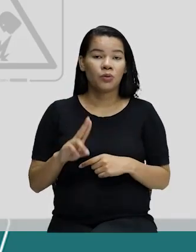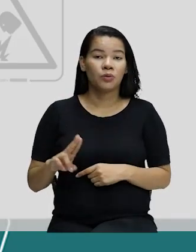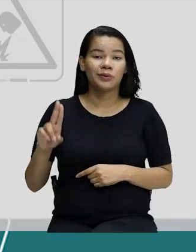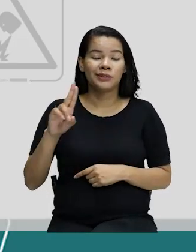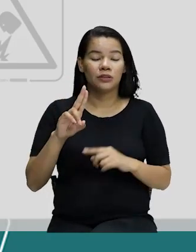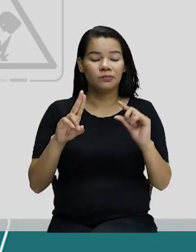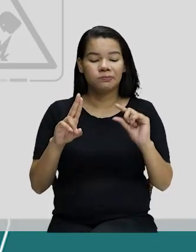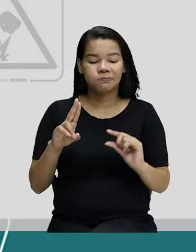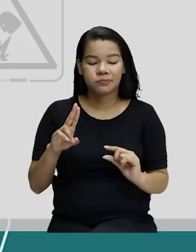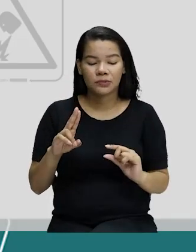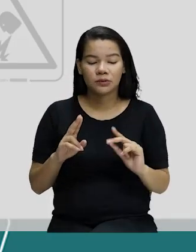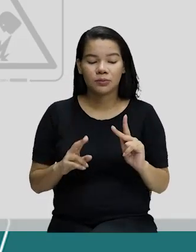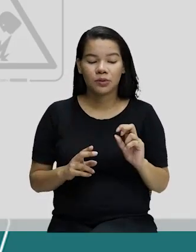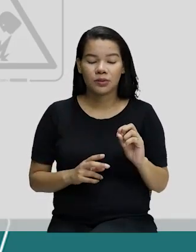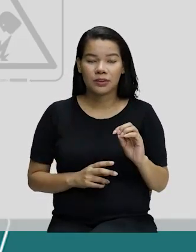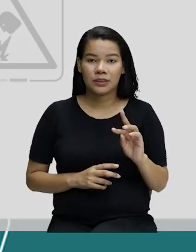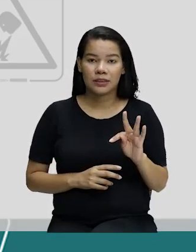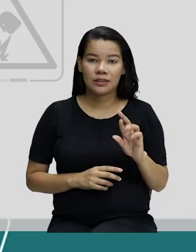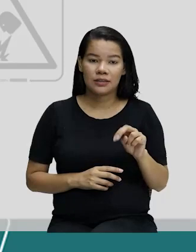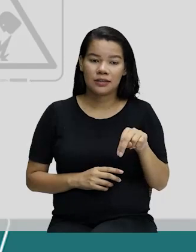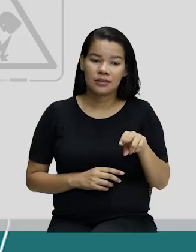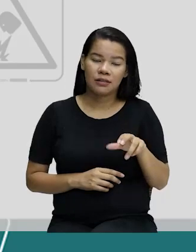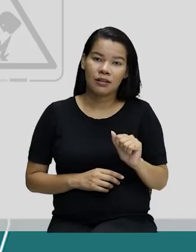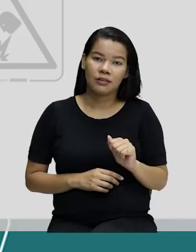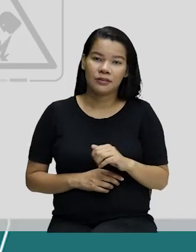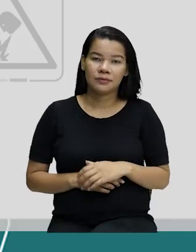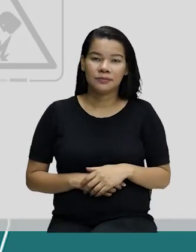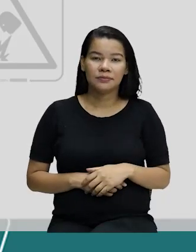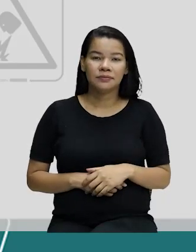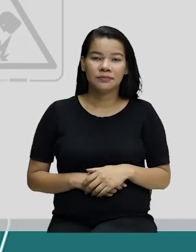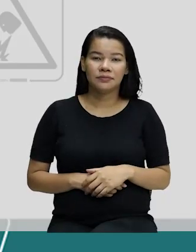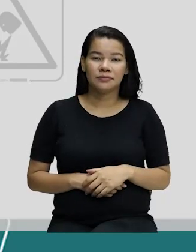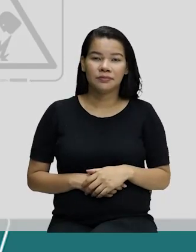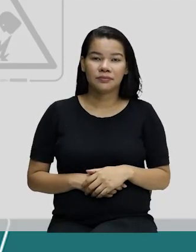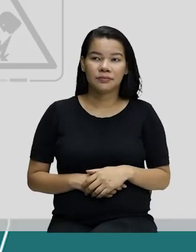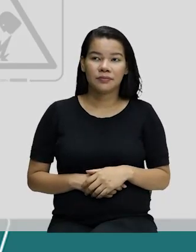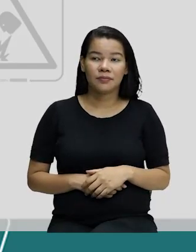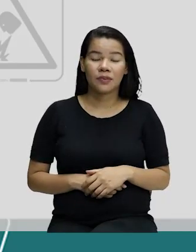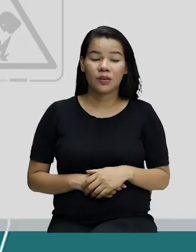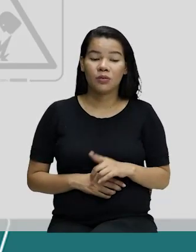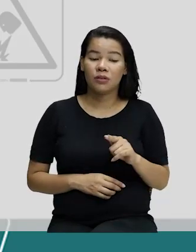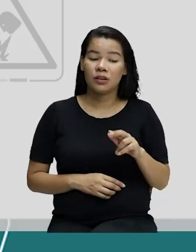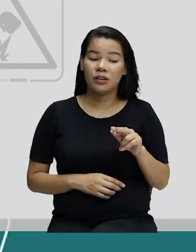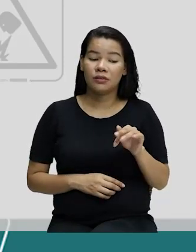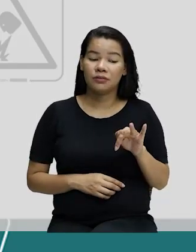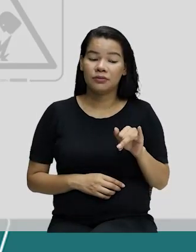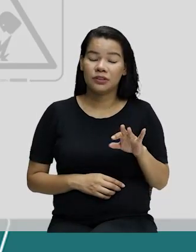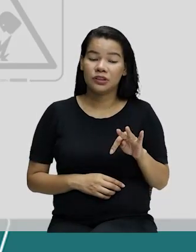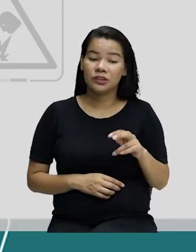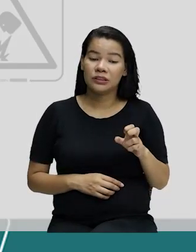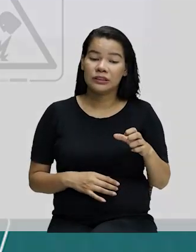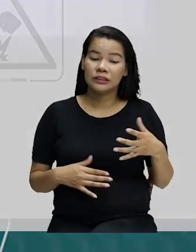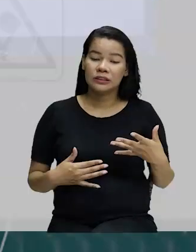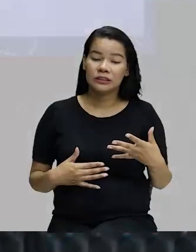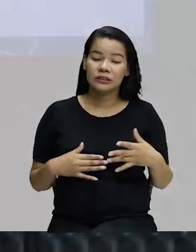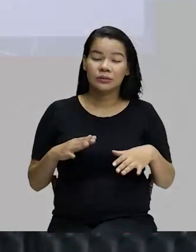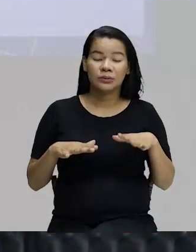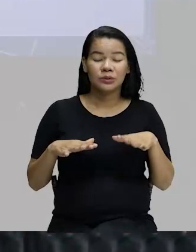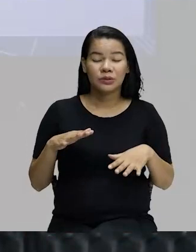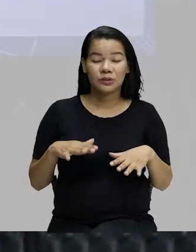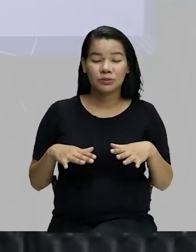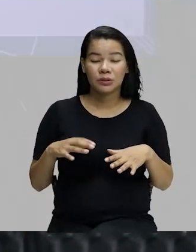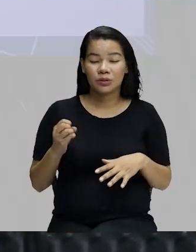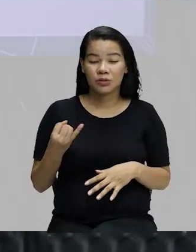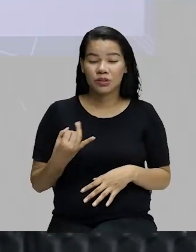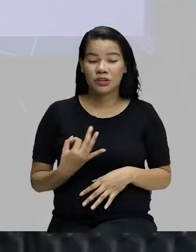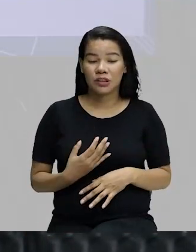baixas potências. Em regimes de baixas potências, o grafite acaba moderando uma quantidade excessiva